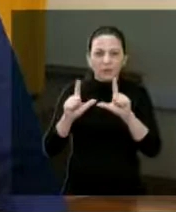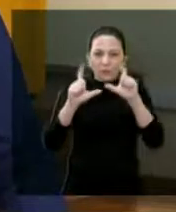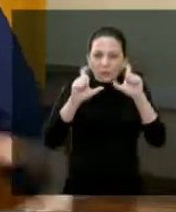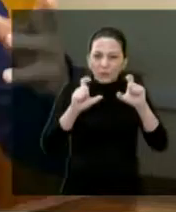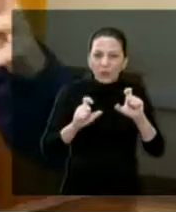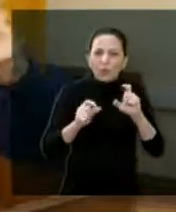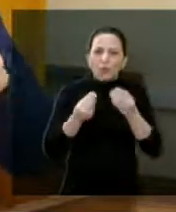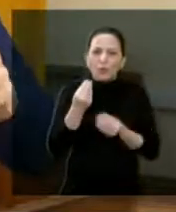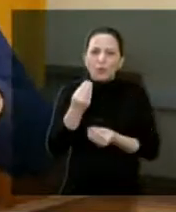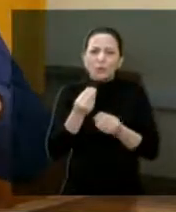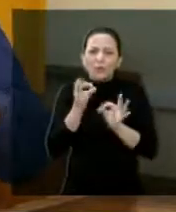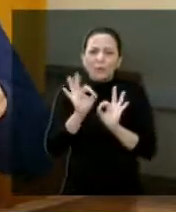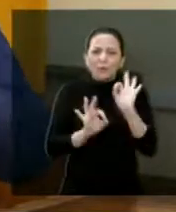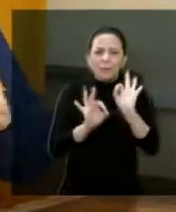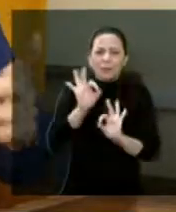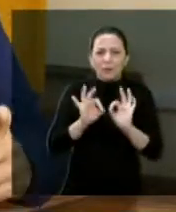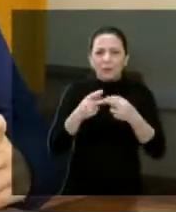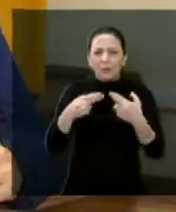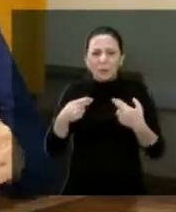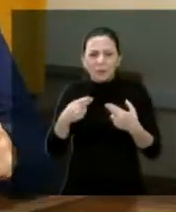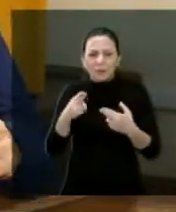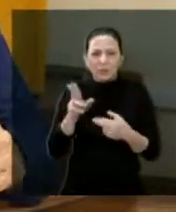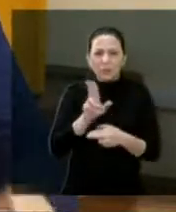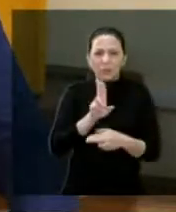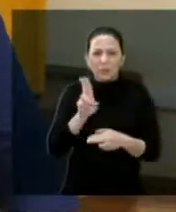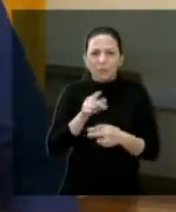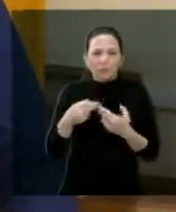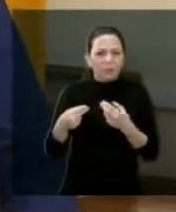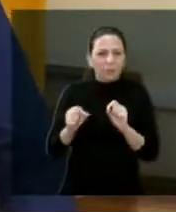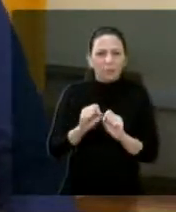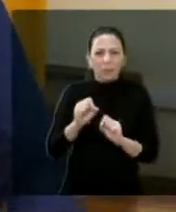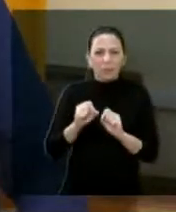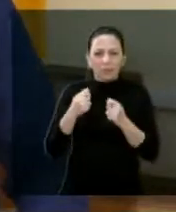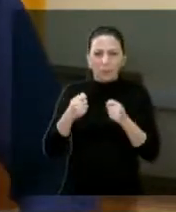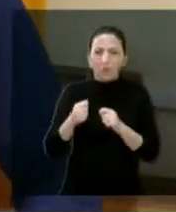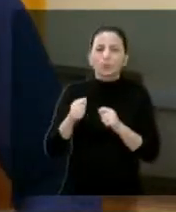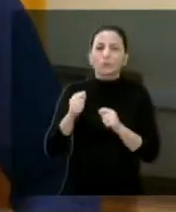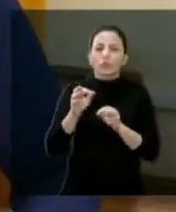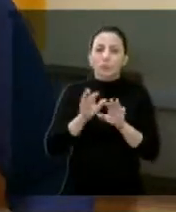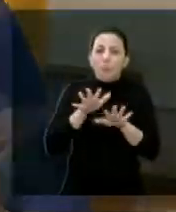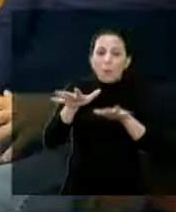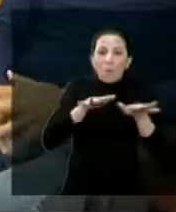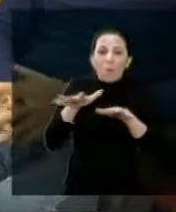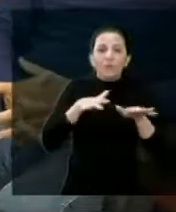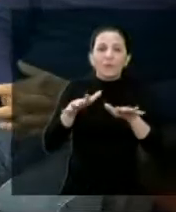dá para mexer, não dá para fazer uma coisa para mexer. Eu falei, só se mexer o slide. Então pode mexer.